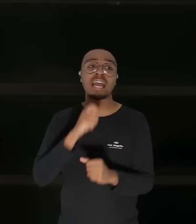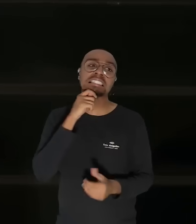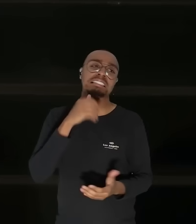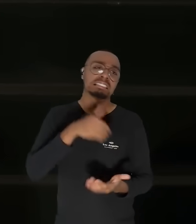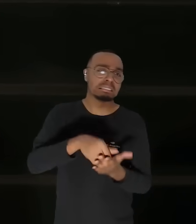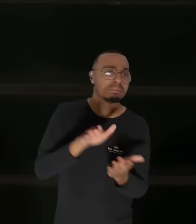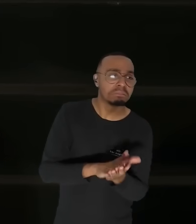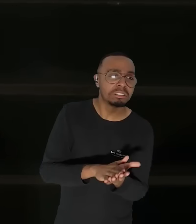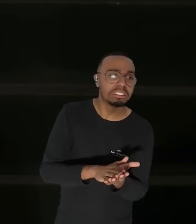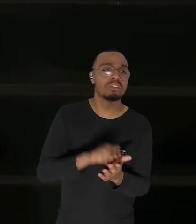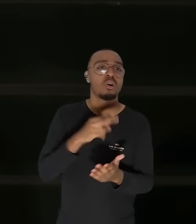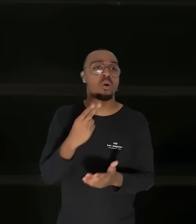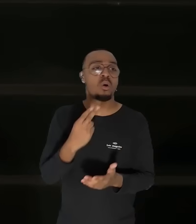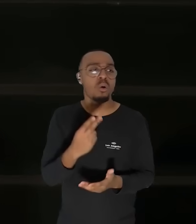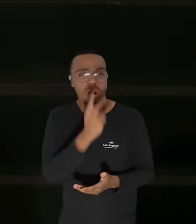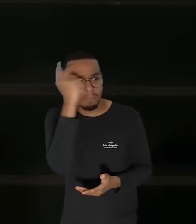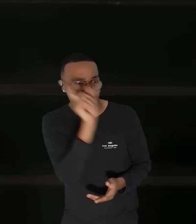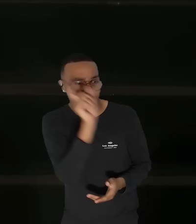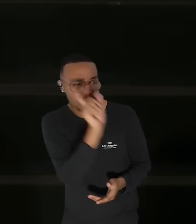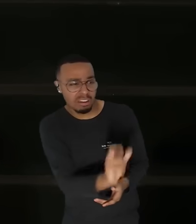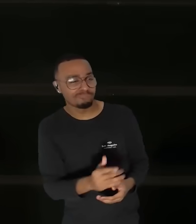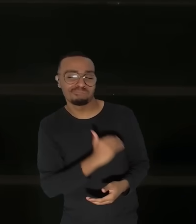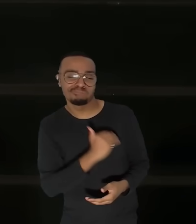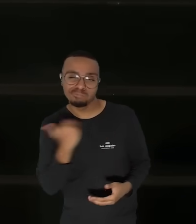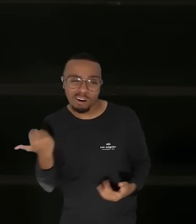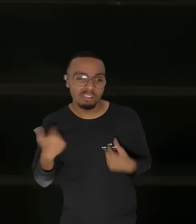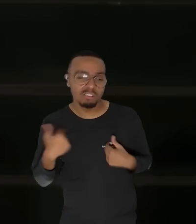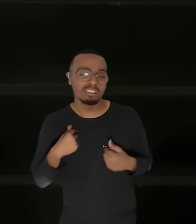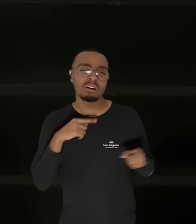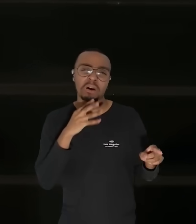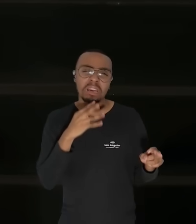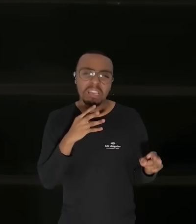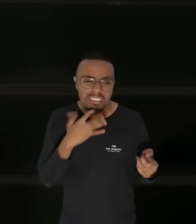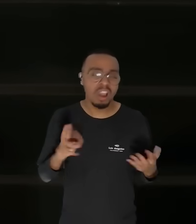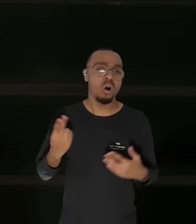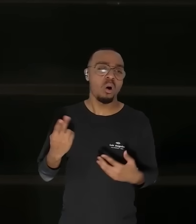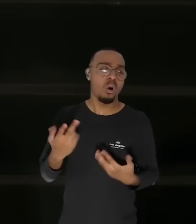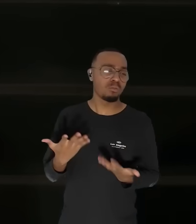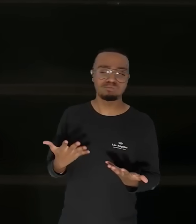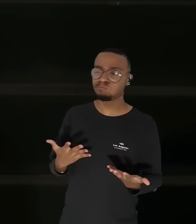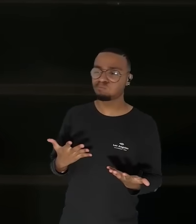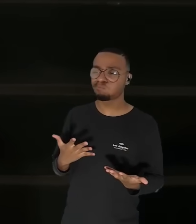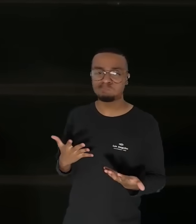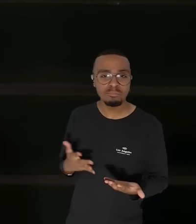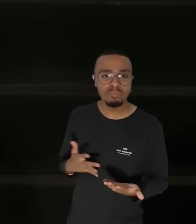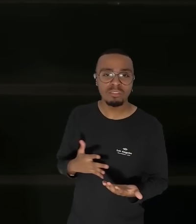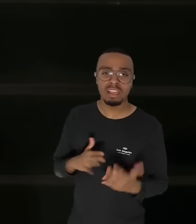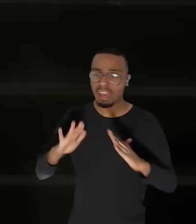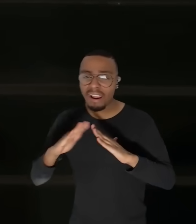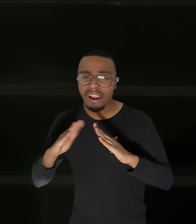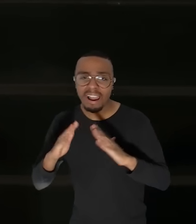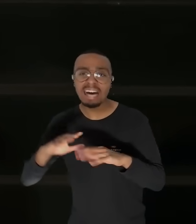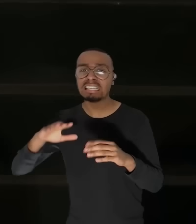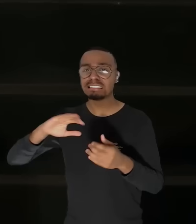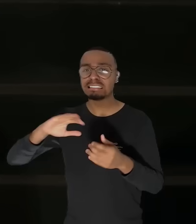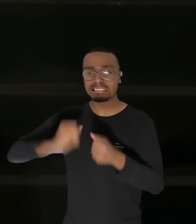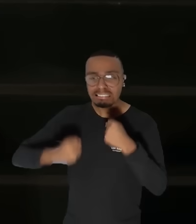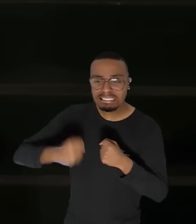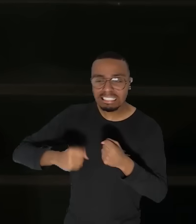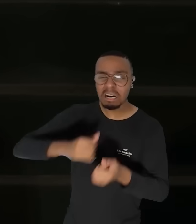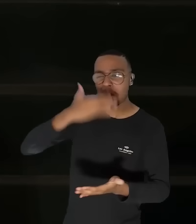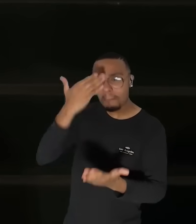mas não morreu. Não morreu, e se tu não morreu, Ele ainda pode fazer nova todas as coisas. Deus está